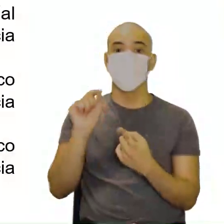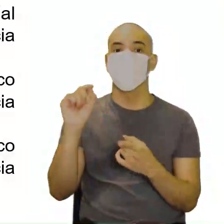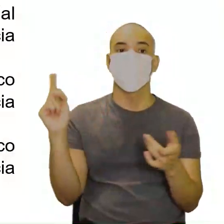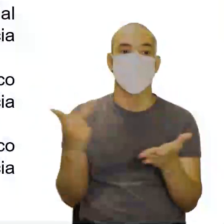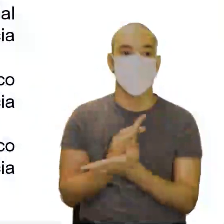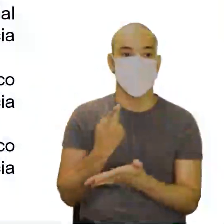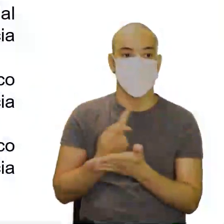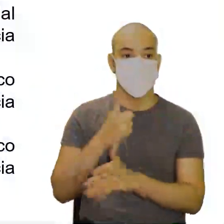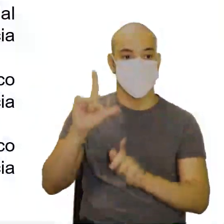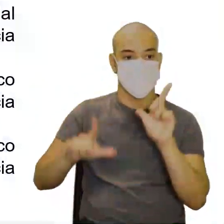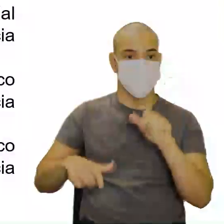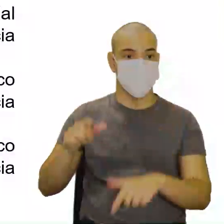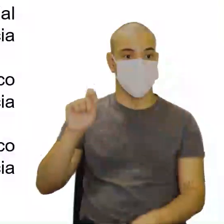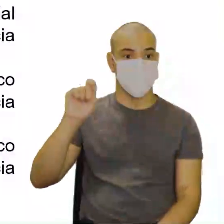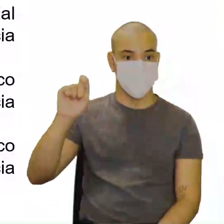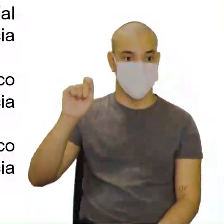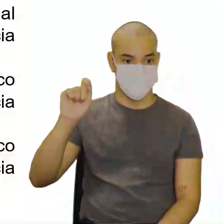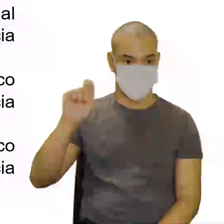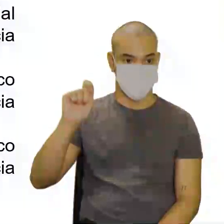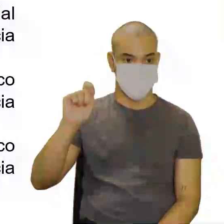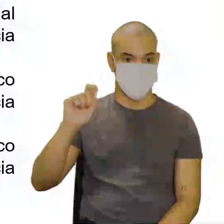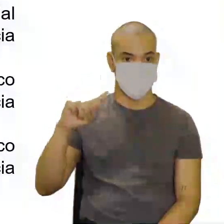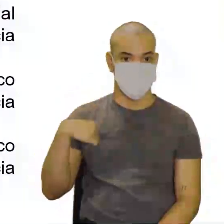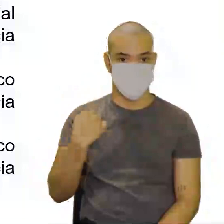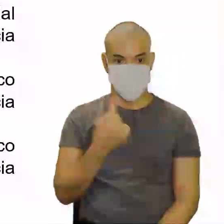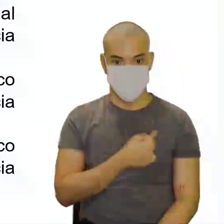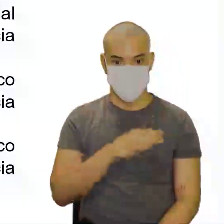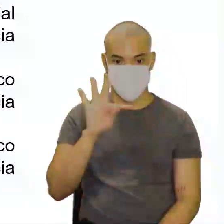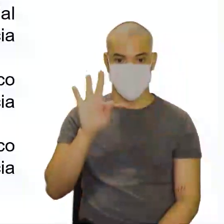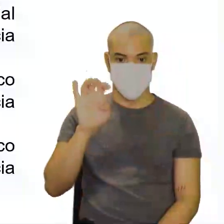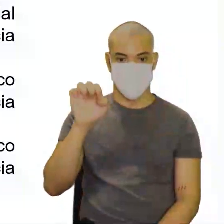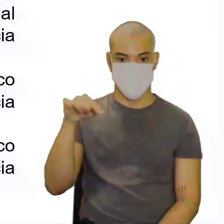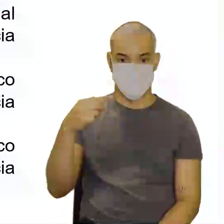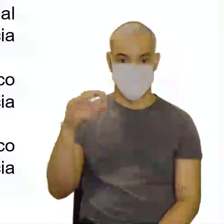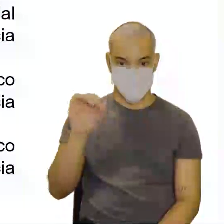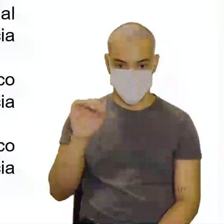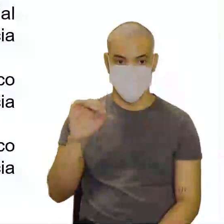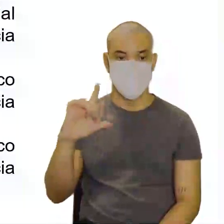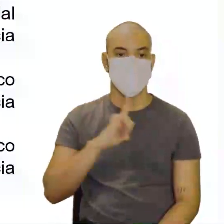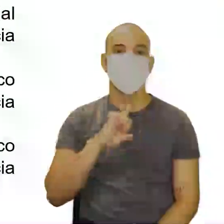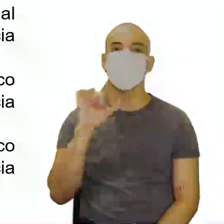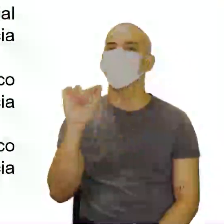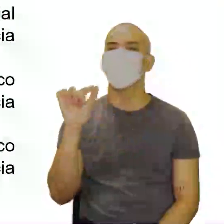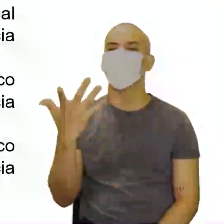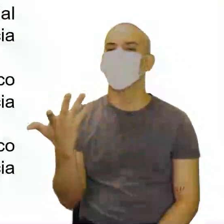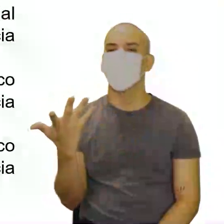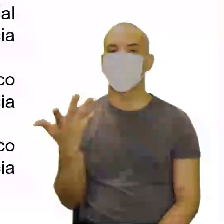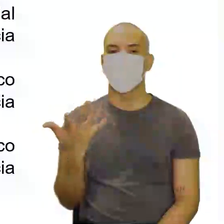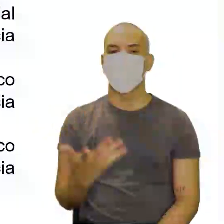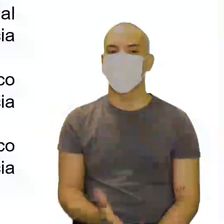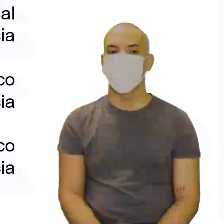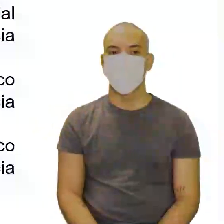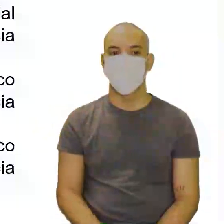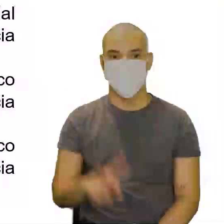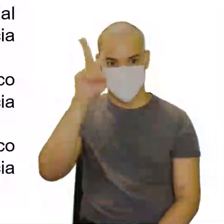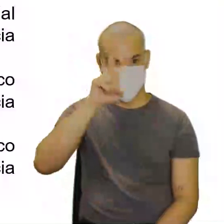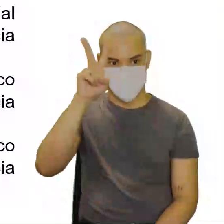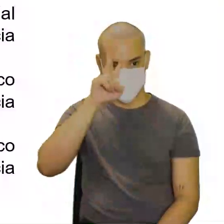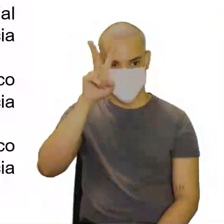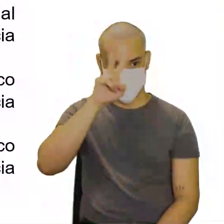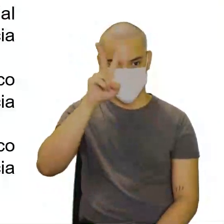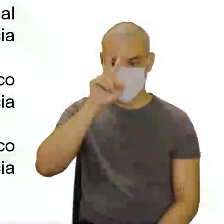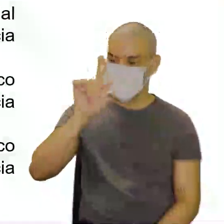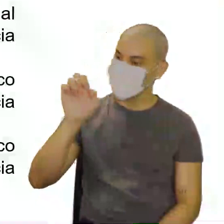letra A? As nossas tensões, olha só, ok? Então vamos lá.